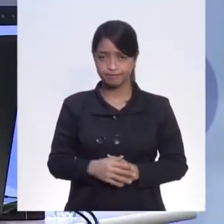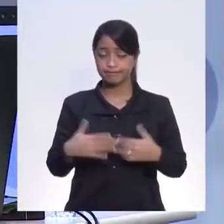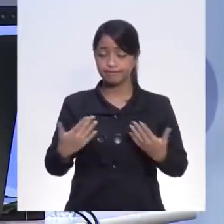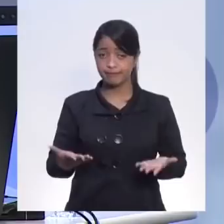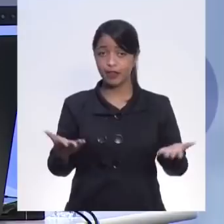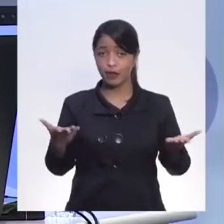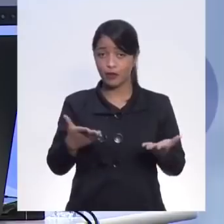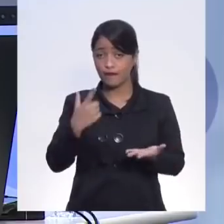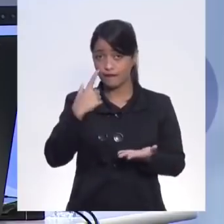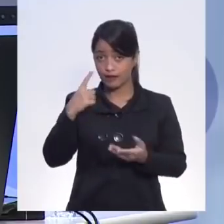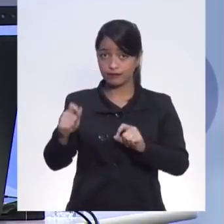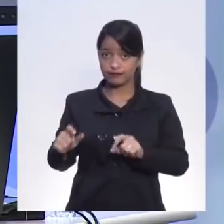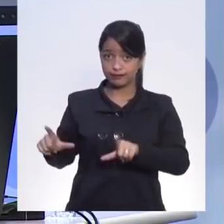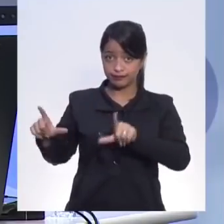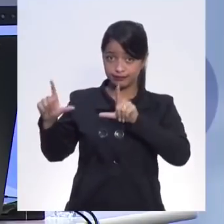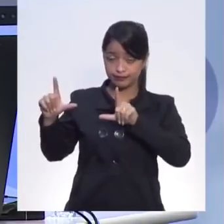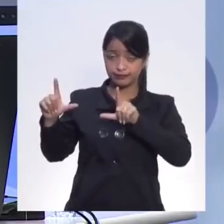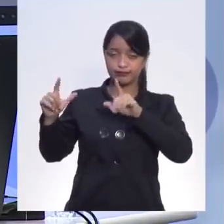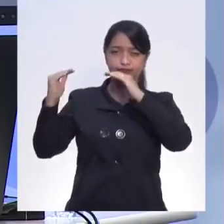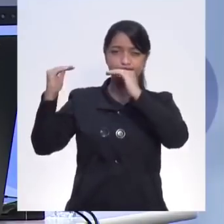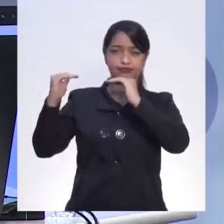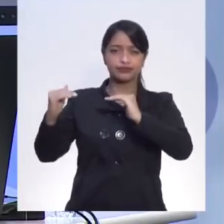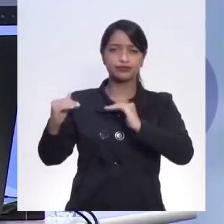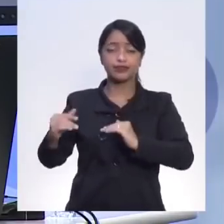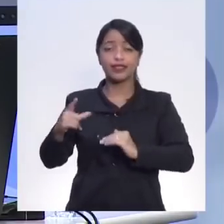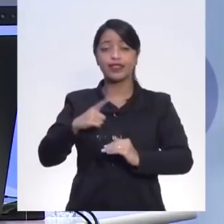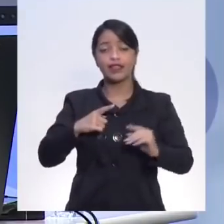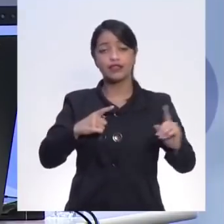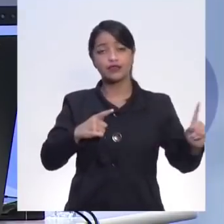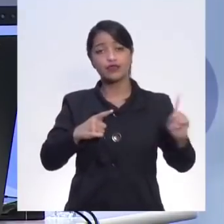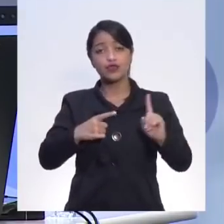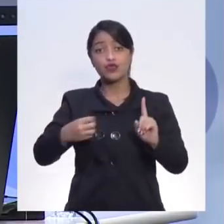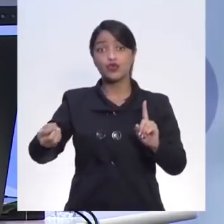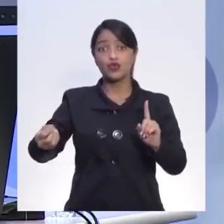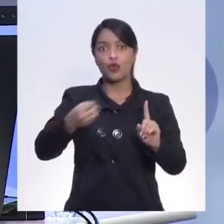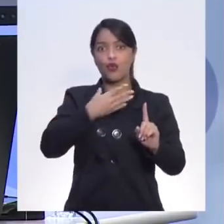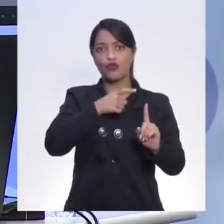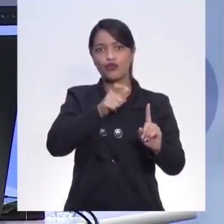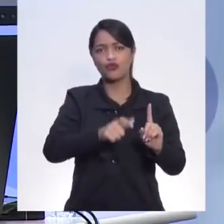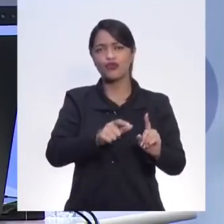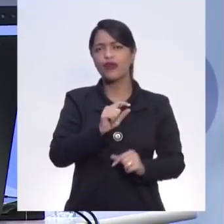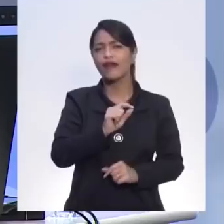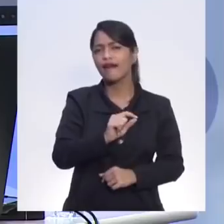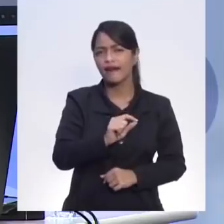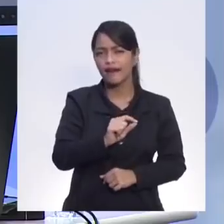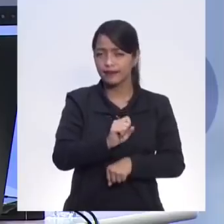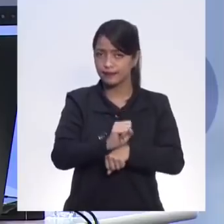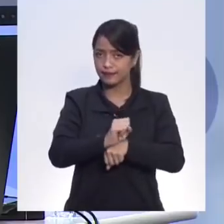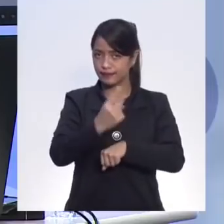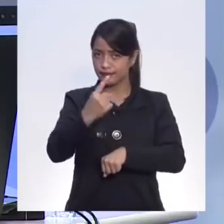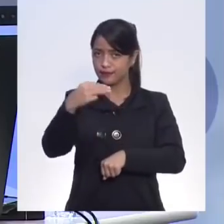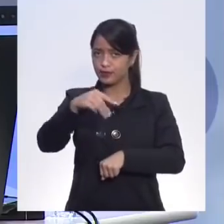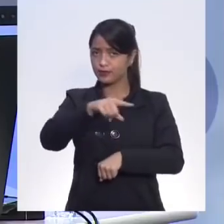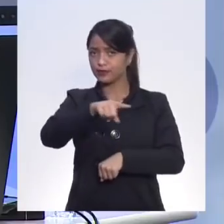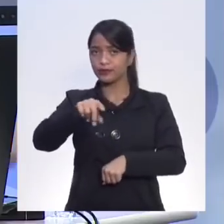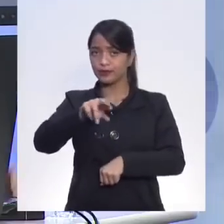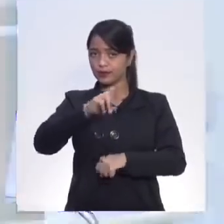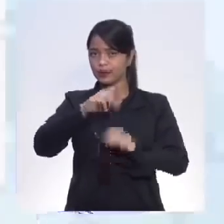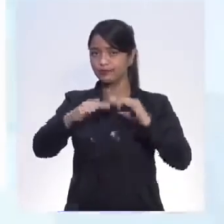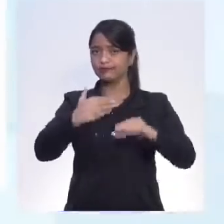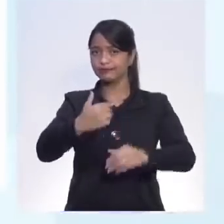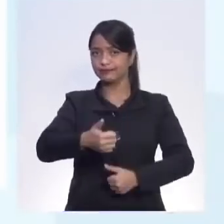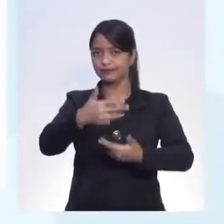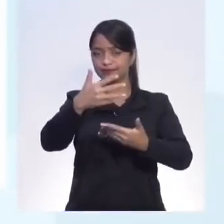aparece também uma nova personagem. Qual? Um minutinho só para vocês responderem, tá? Coloca aí no